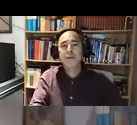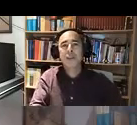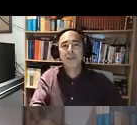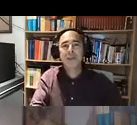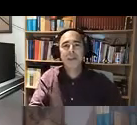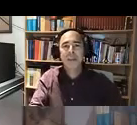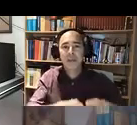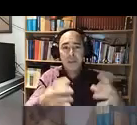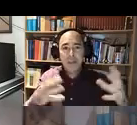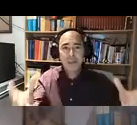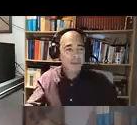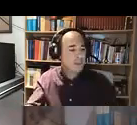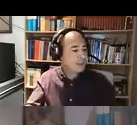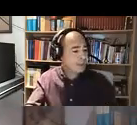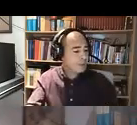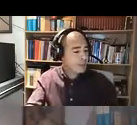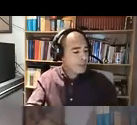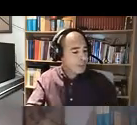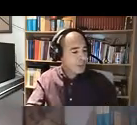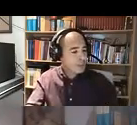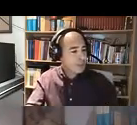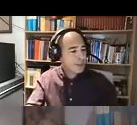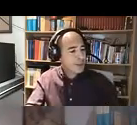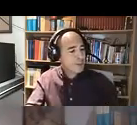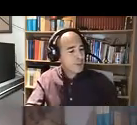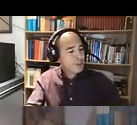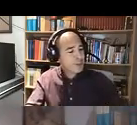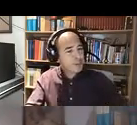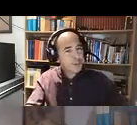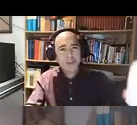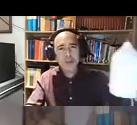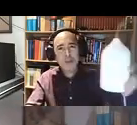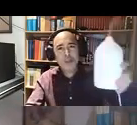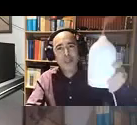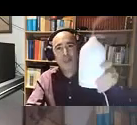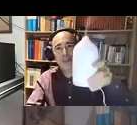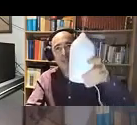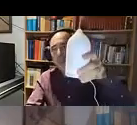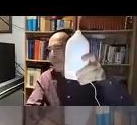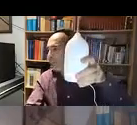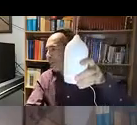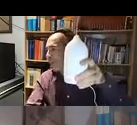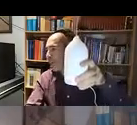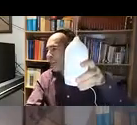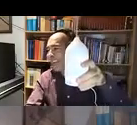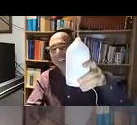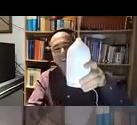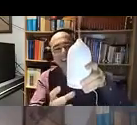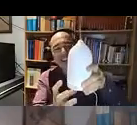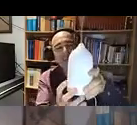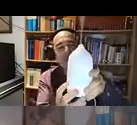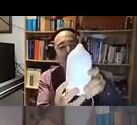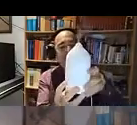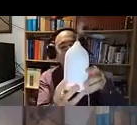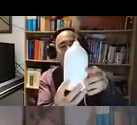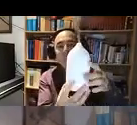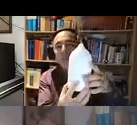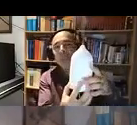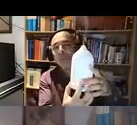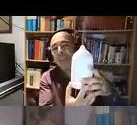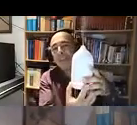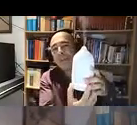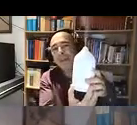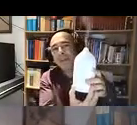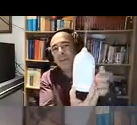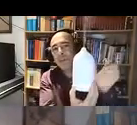aromaterapia como sistemas agora está da bairrada Eu por acaso até tenho aqui um aparelho tanto vou descansar a felicidade acho que a fazer assim vamos falar